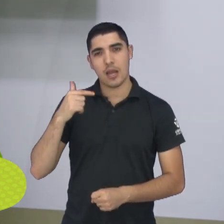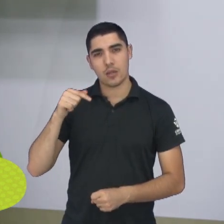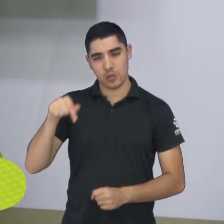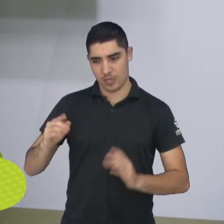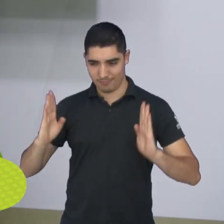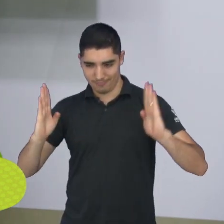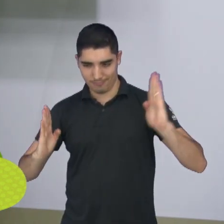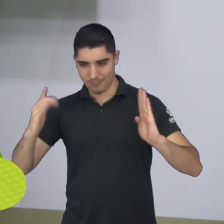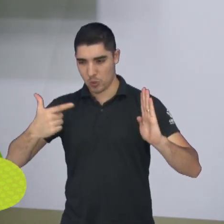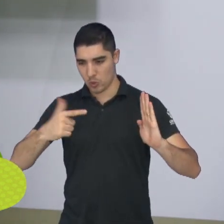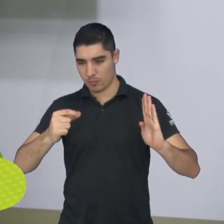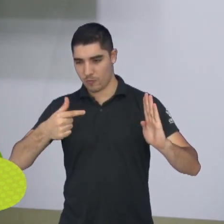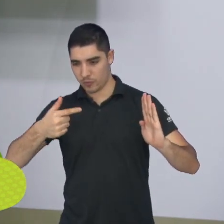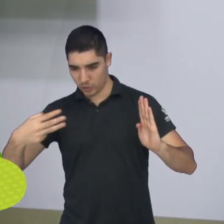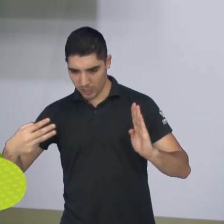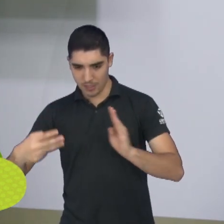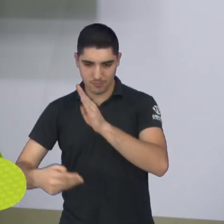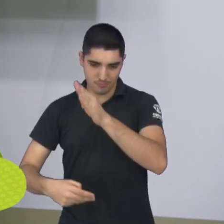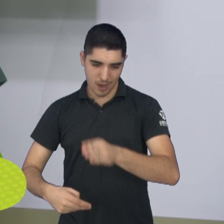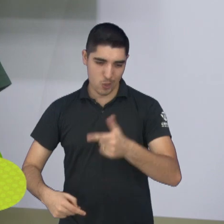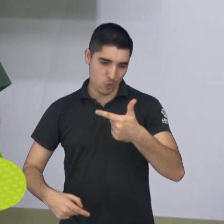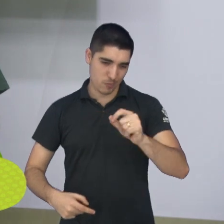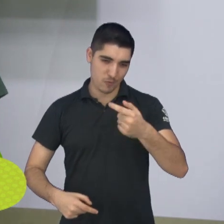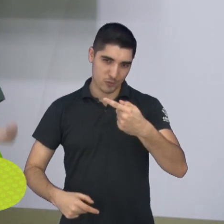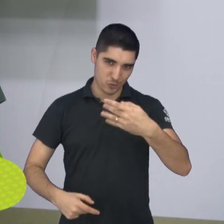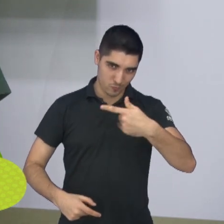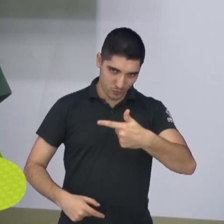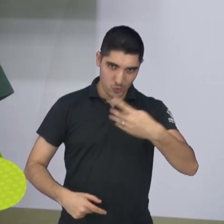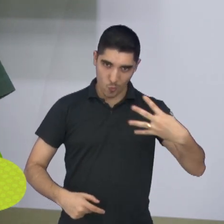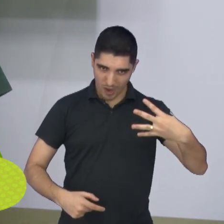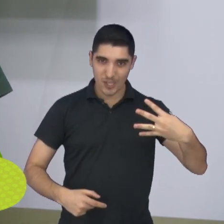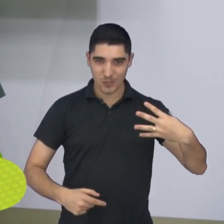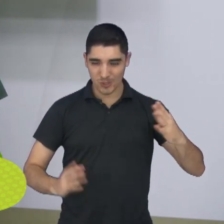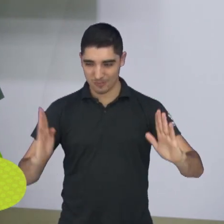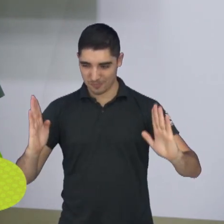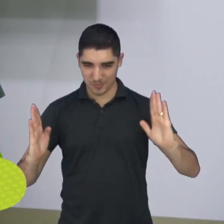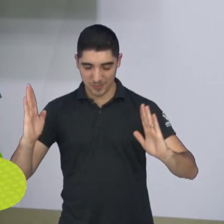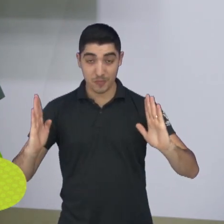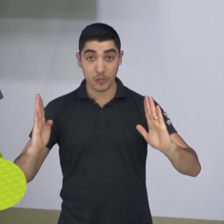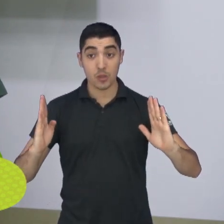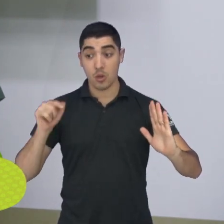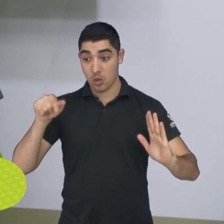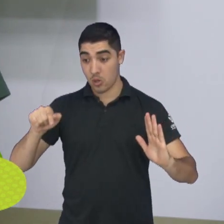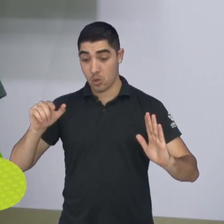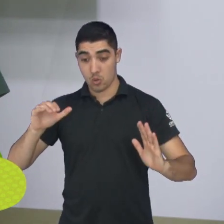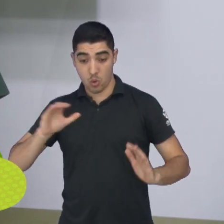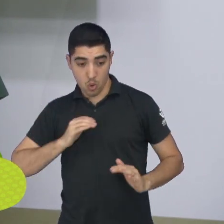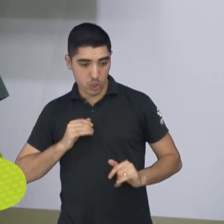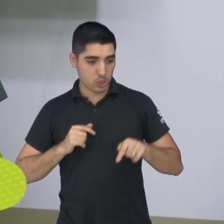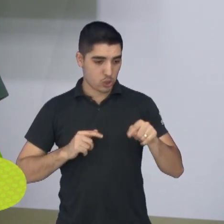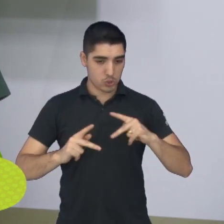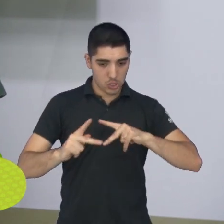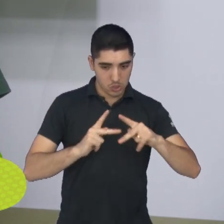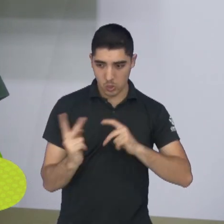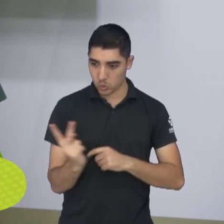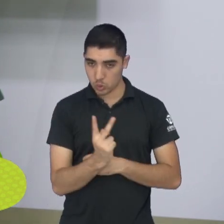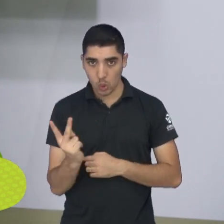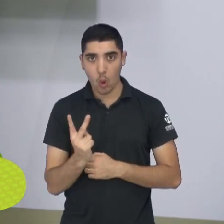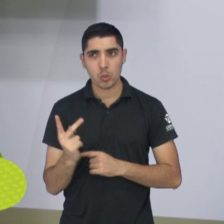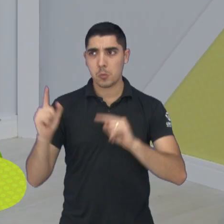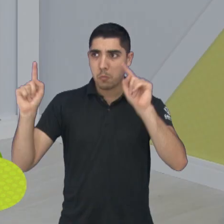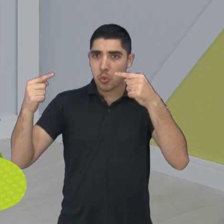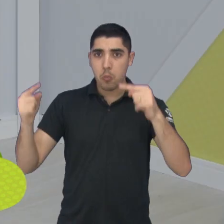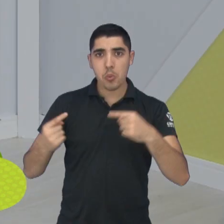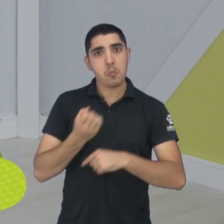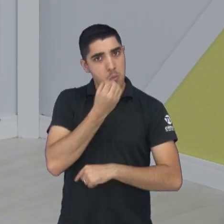temporada 2022, 23, 24, o Corinthians e São José têm feito, os dois times têm feito aí bons